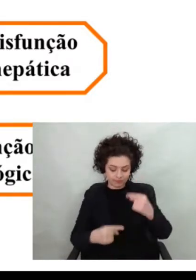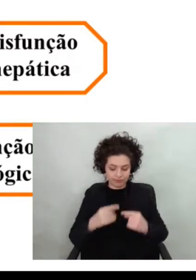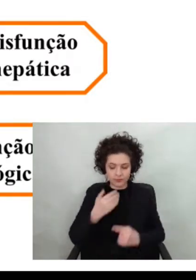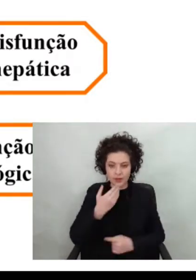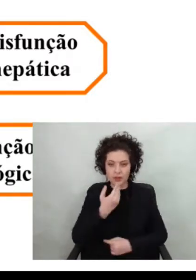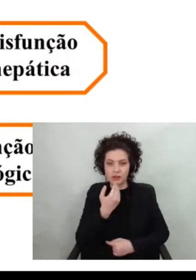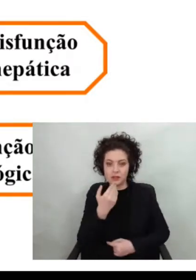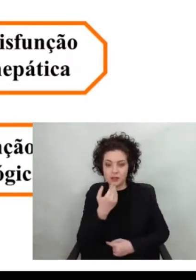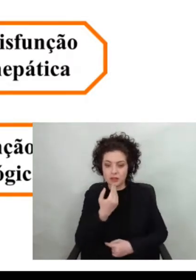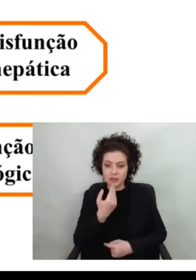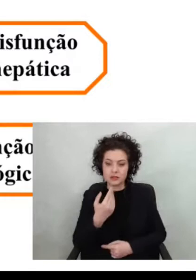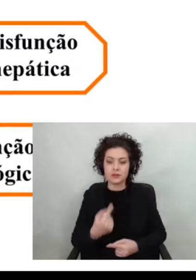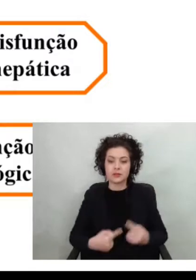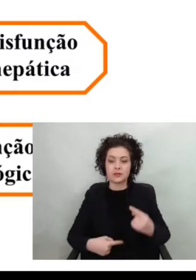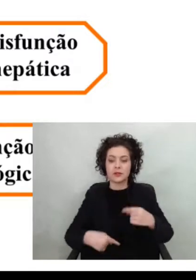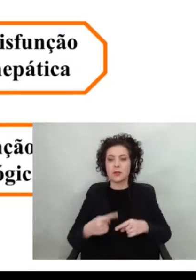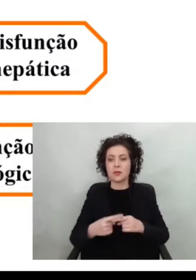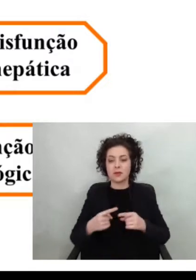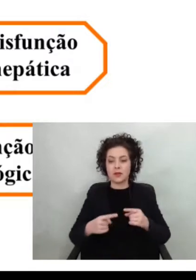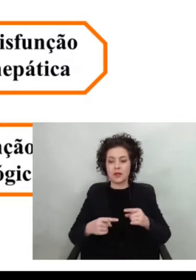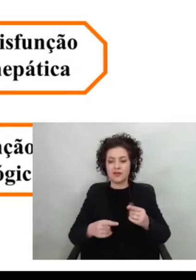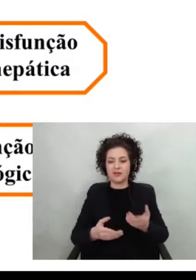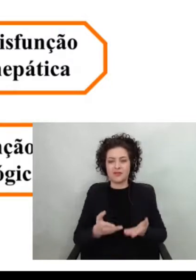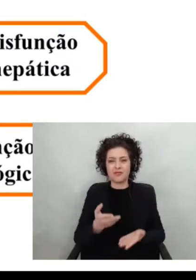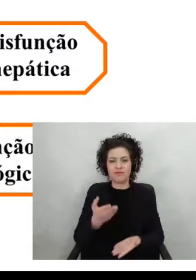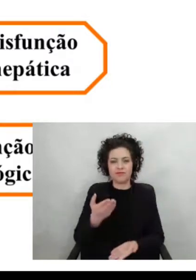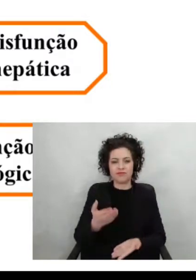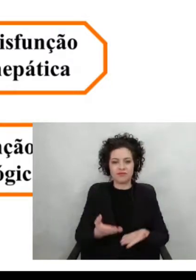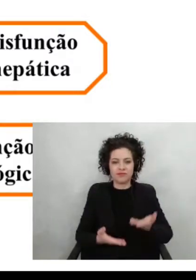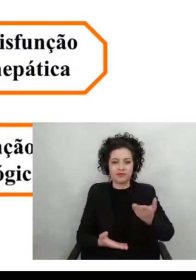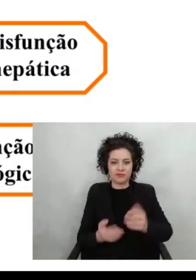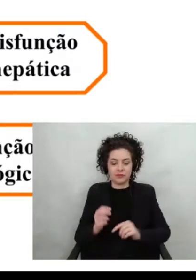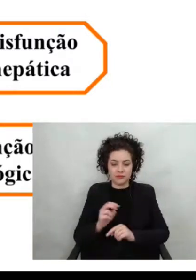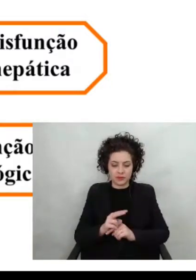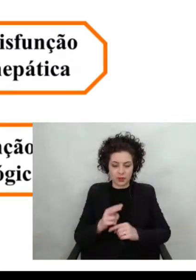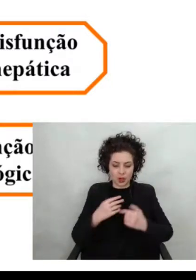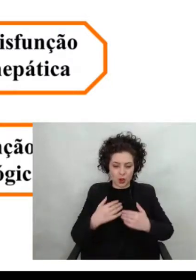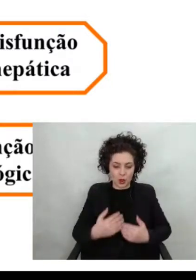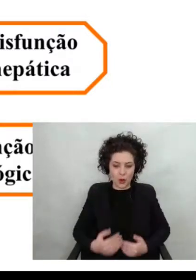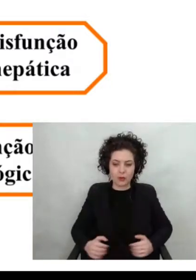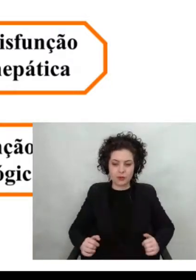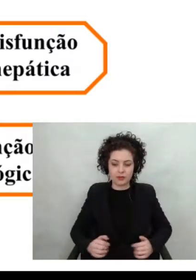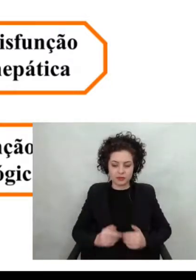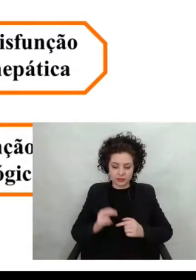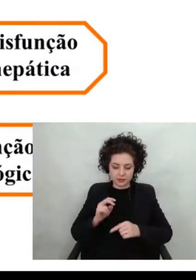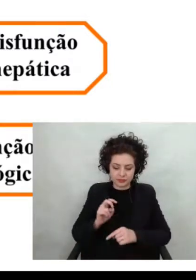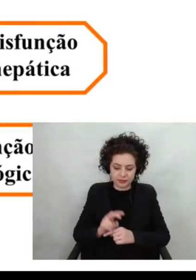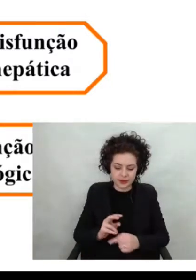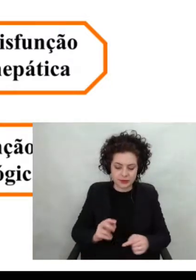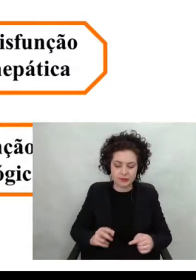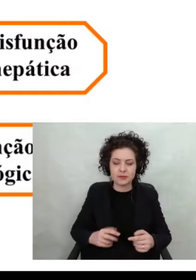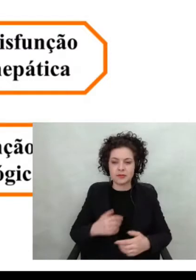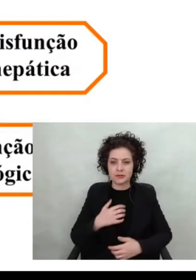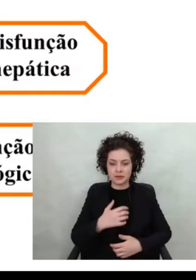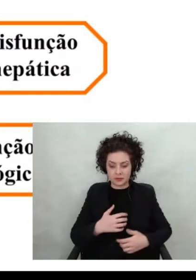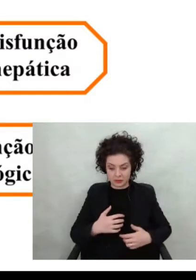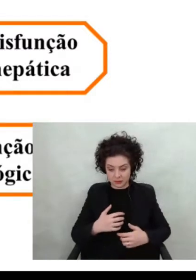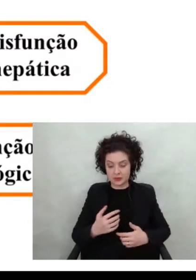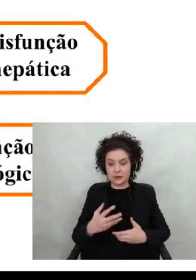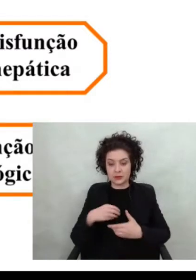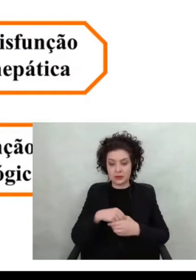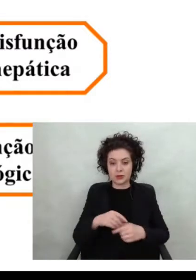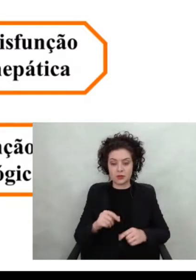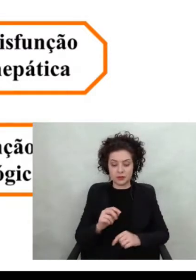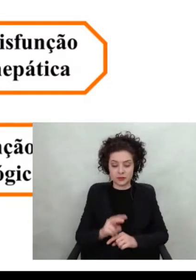da desregulação da resposta inflamatória frente à presença de um agente infeccioso. No caso aqui, estamos frente a uma